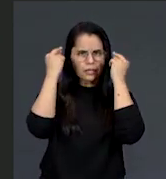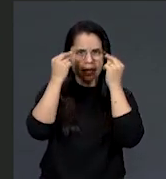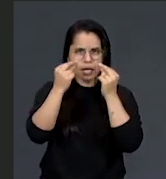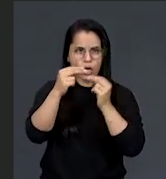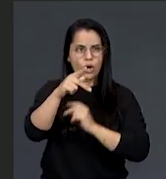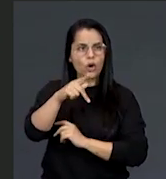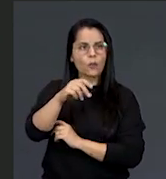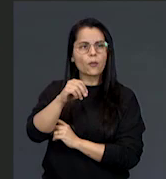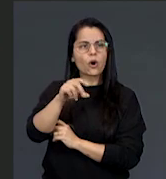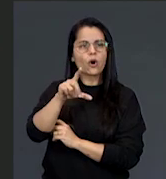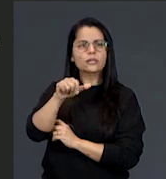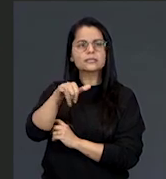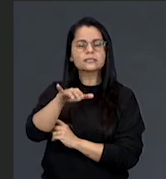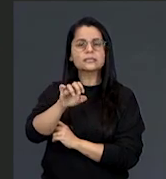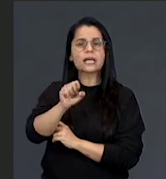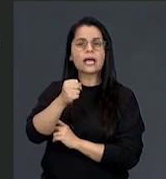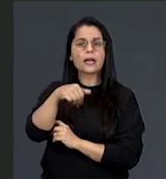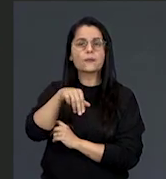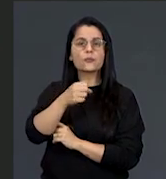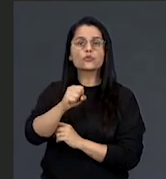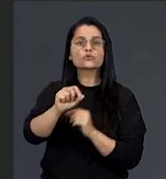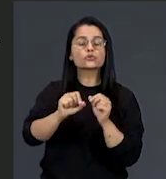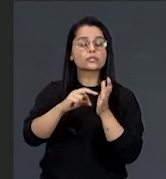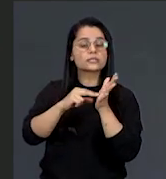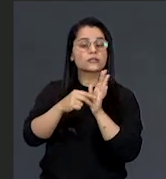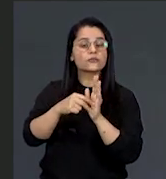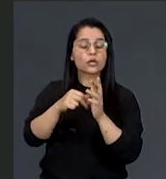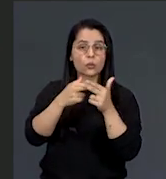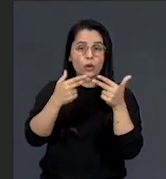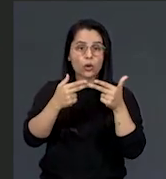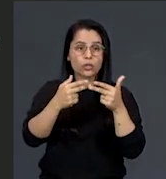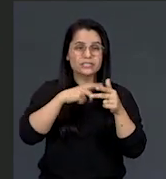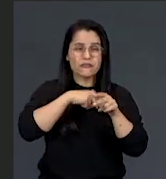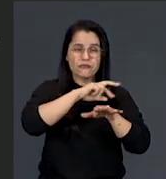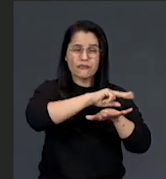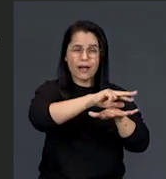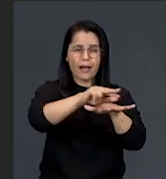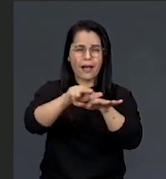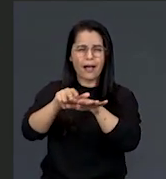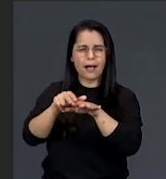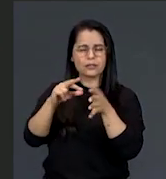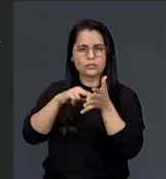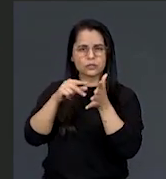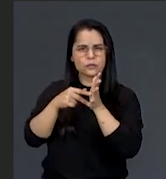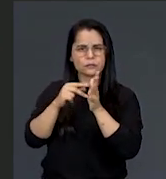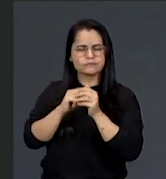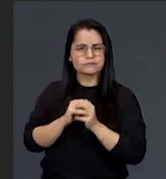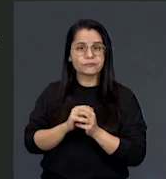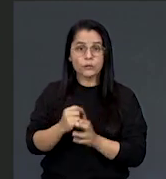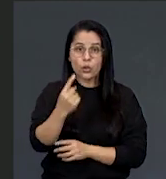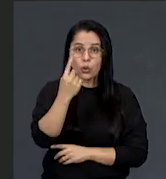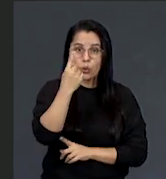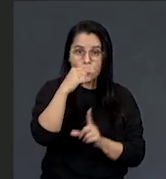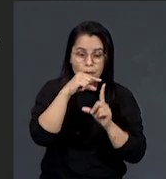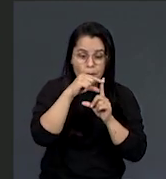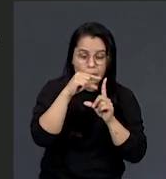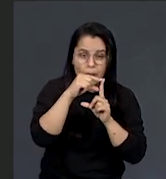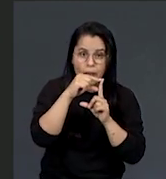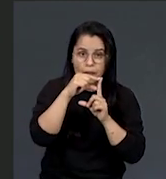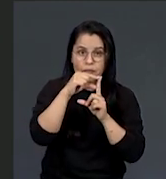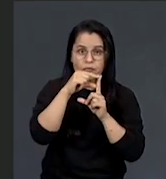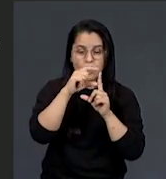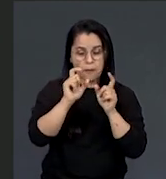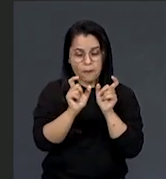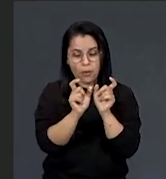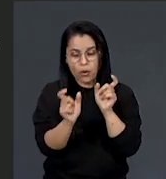polissemos, que significa algo que tem muitos significados. Uma palavra polissêmica